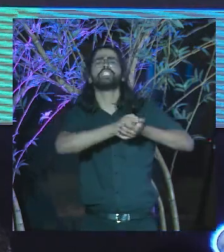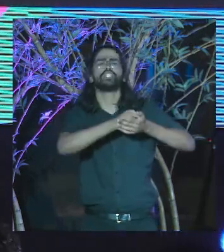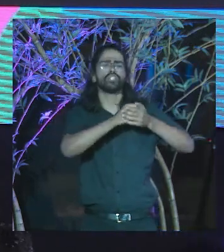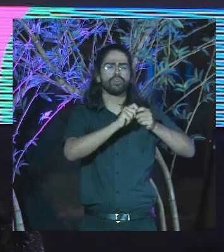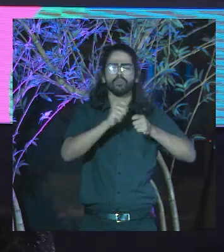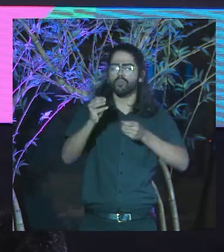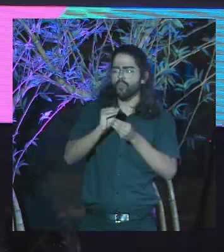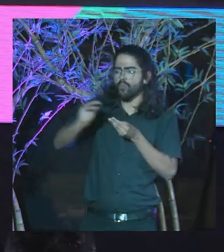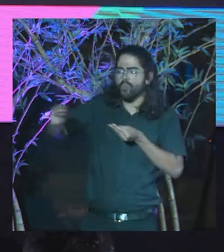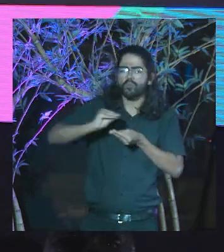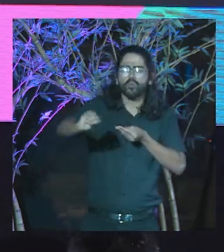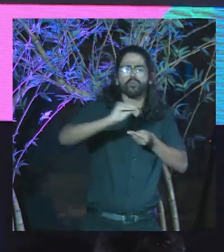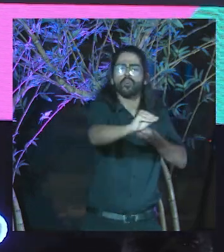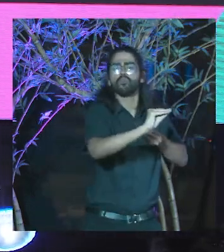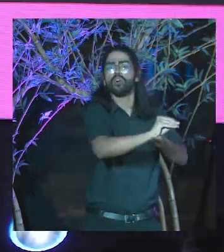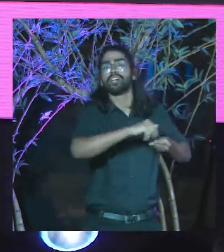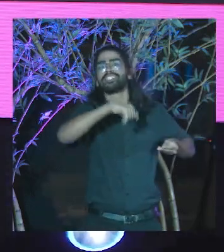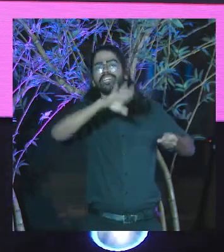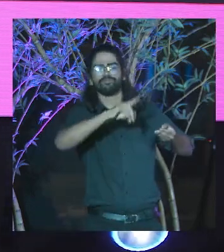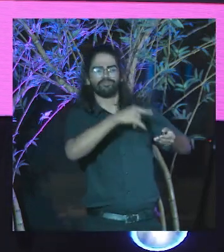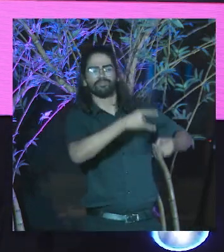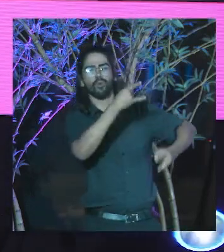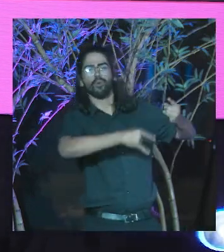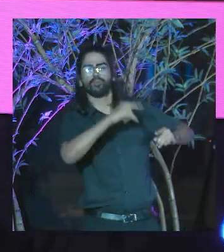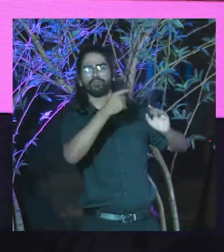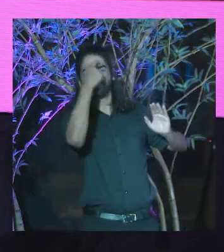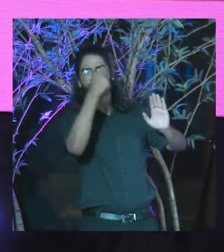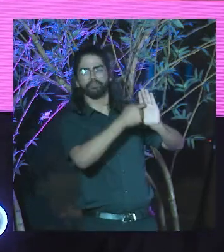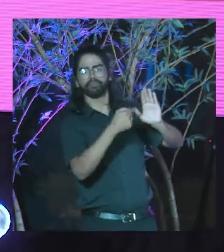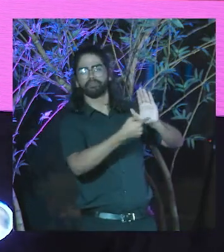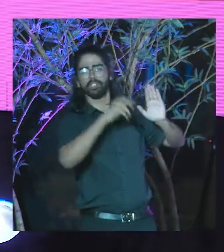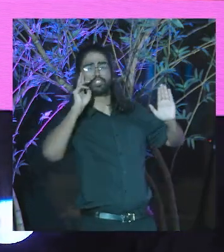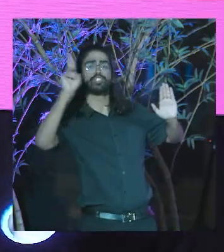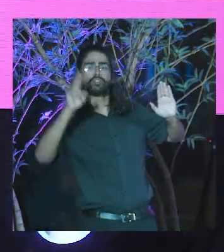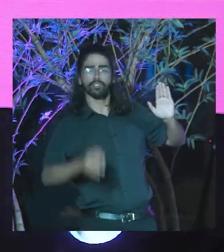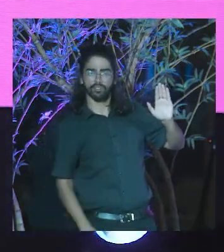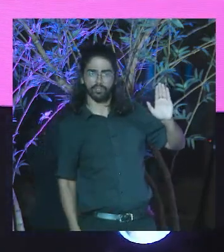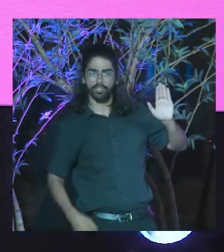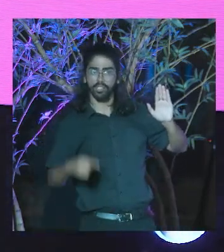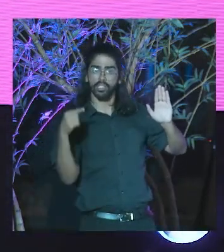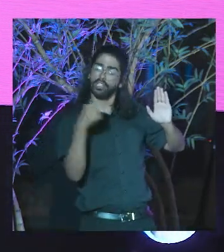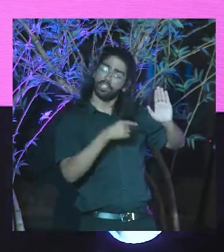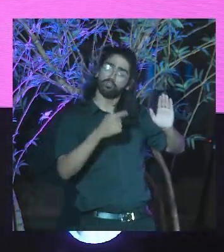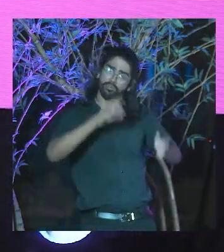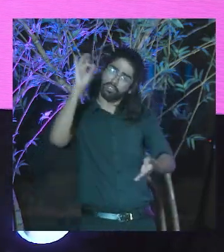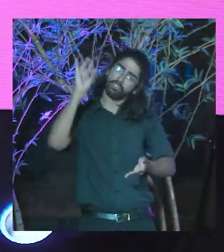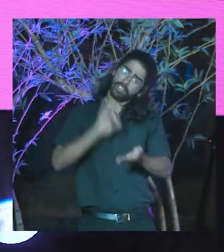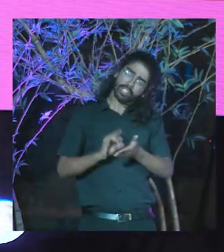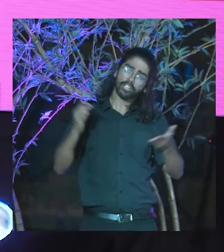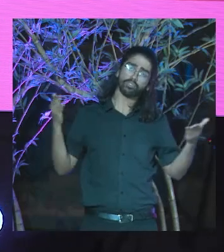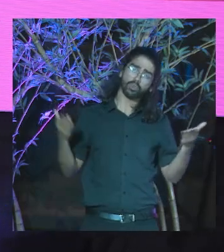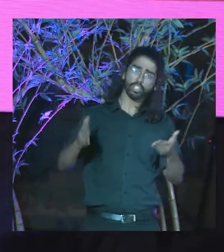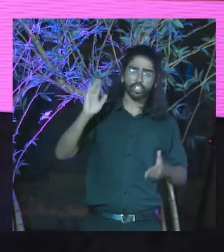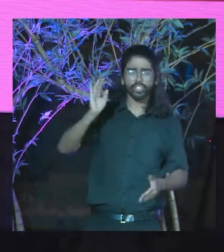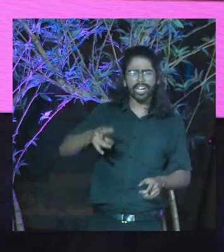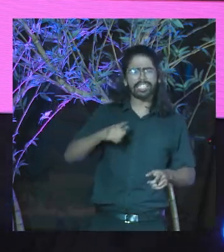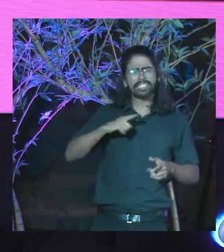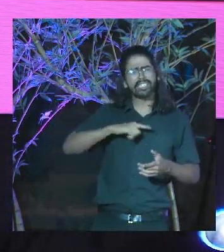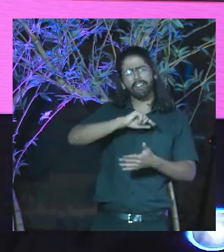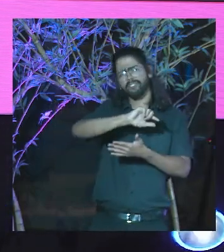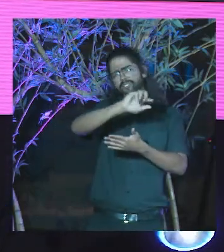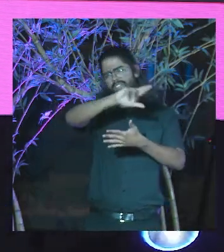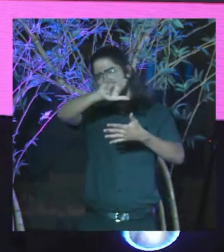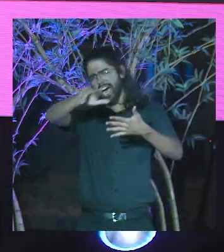sistema, dentro de uma empresa de software? É o algoritmo-chefe. Então, isso é uma realidade das organizações e trazem várias